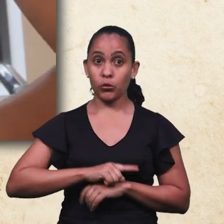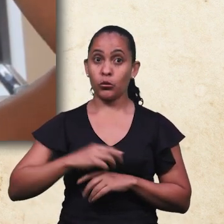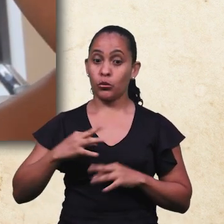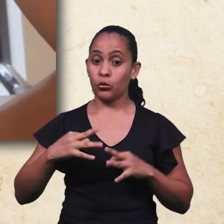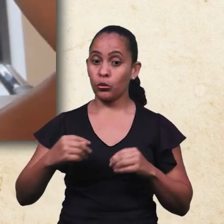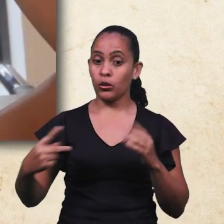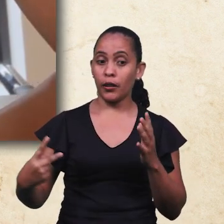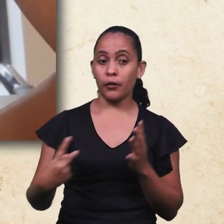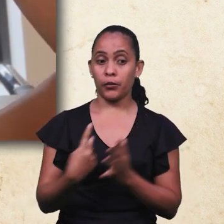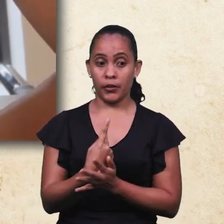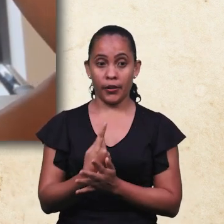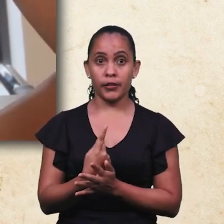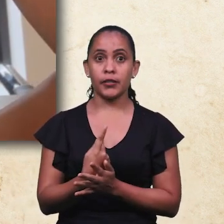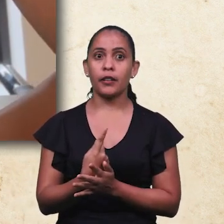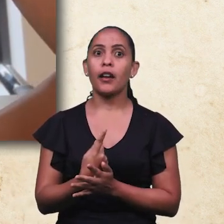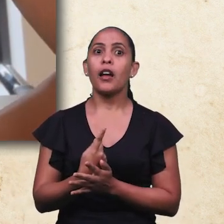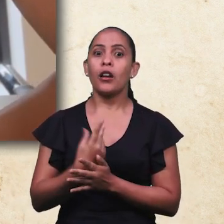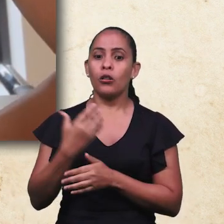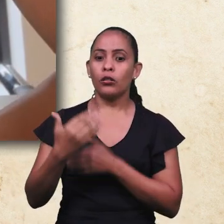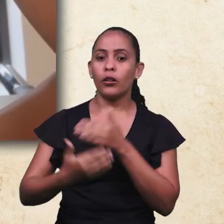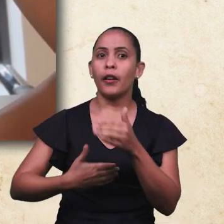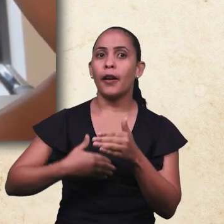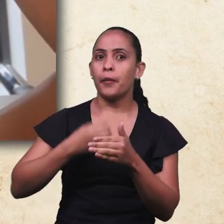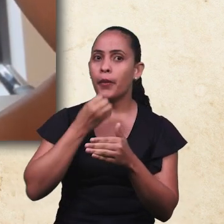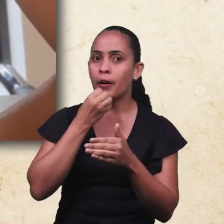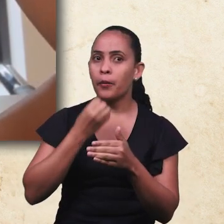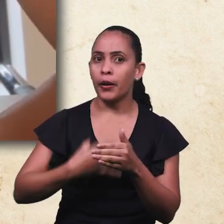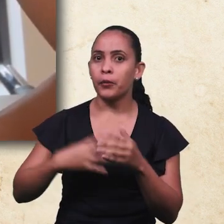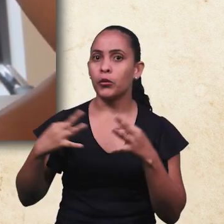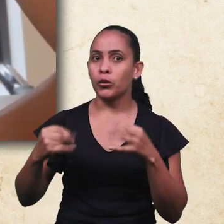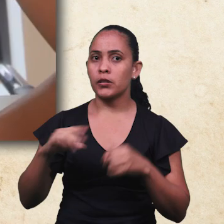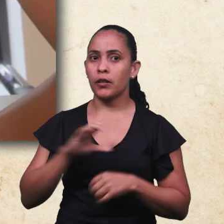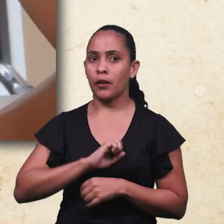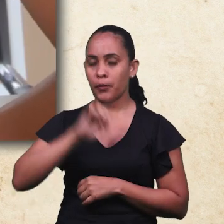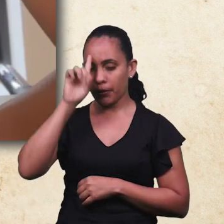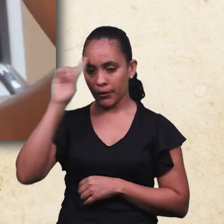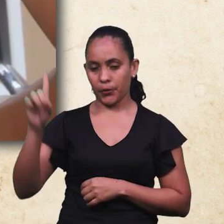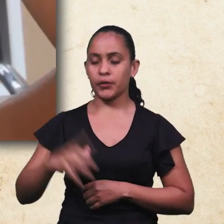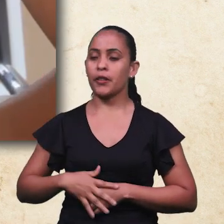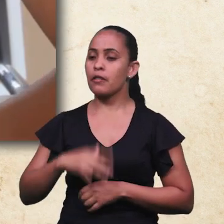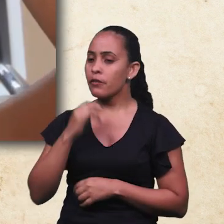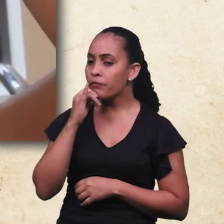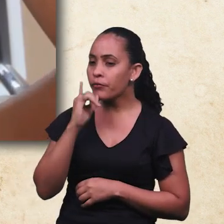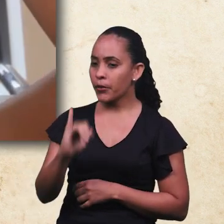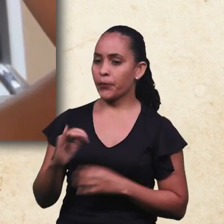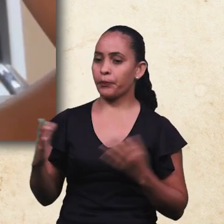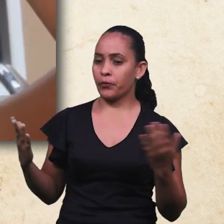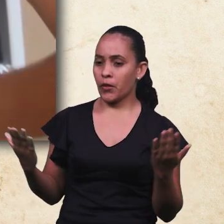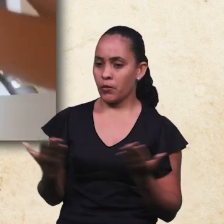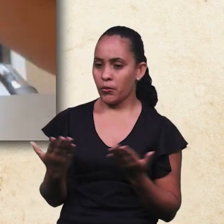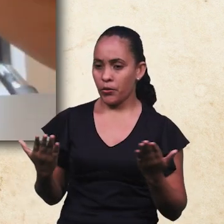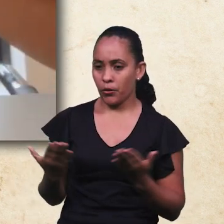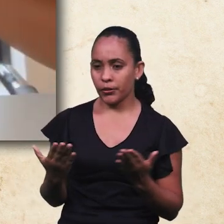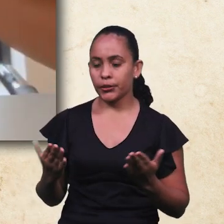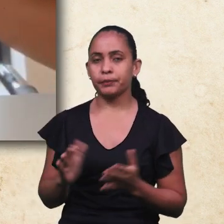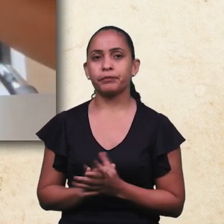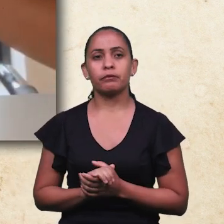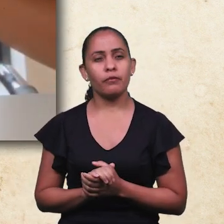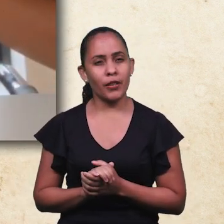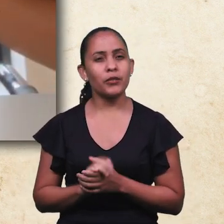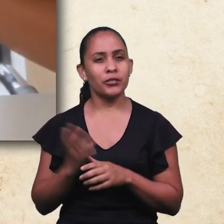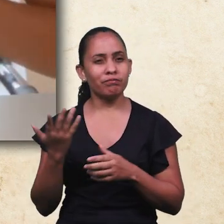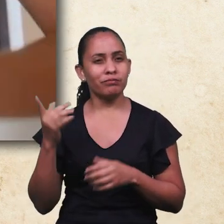contribuem para o bem daqueles que amam a Deus. O pastor falou assim, Esther, hoje a sua carne pode